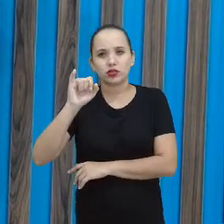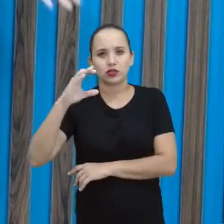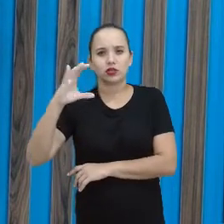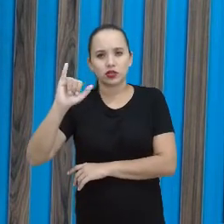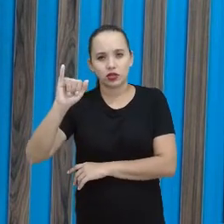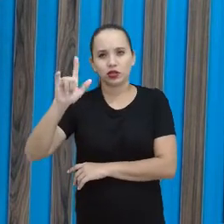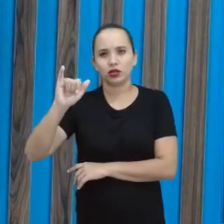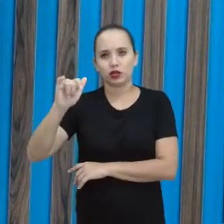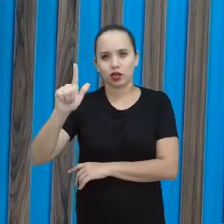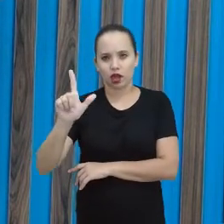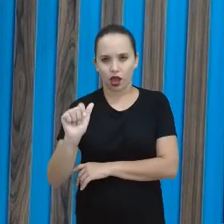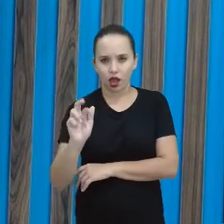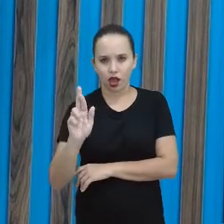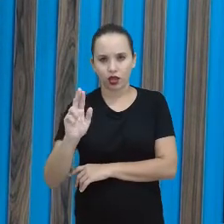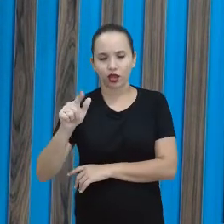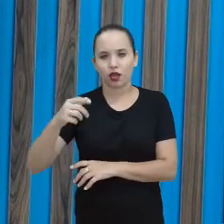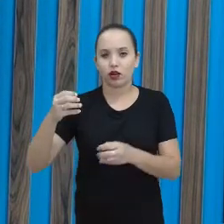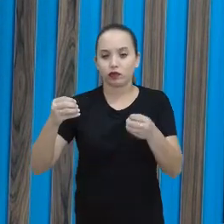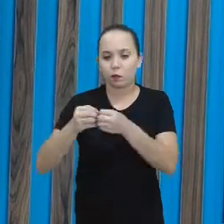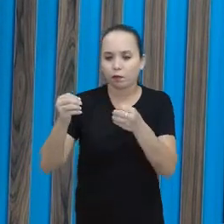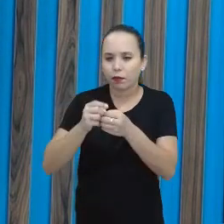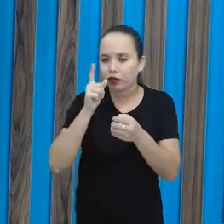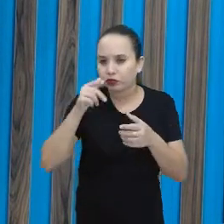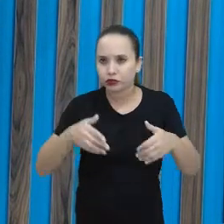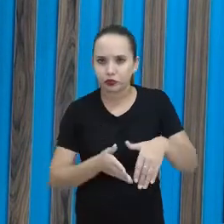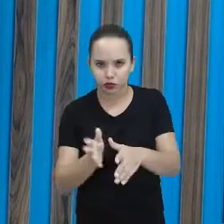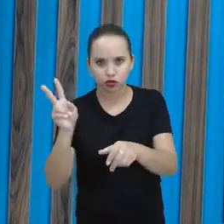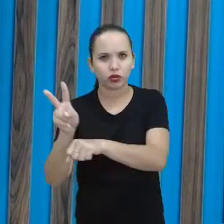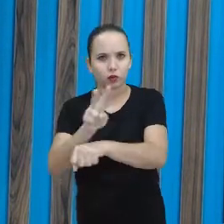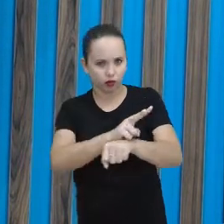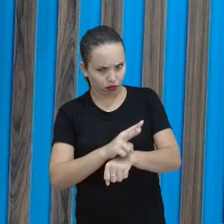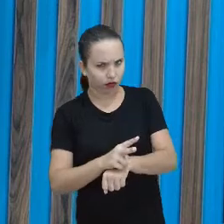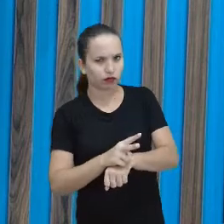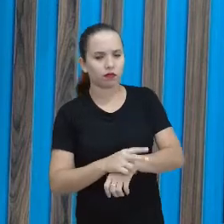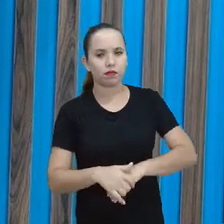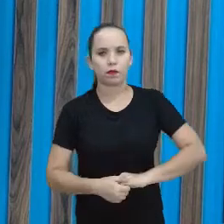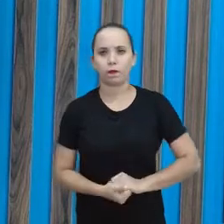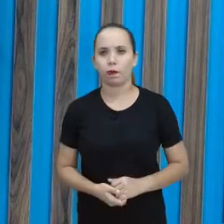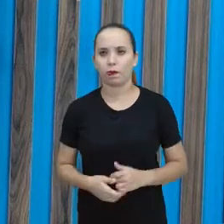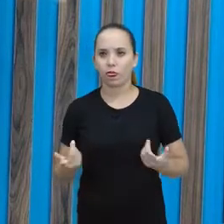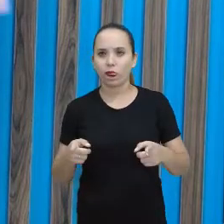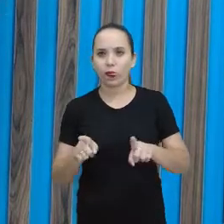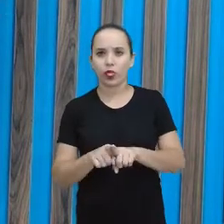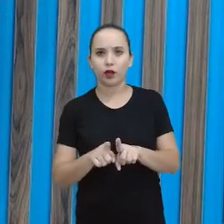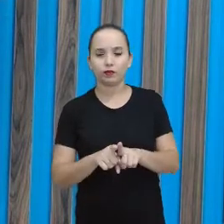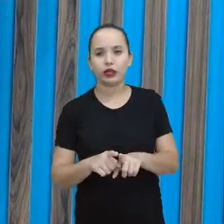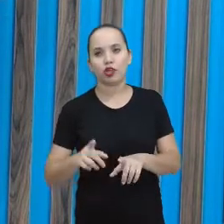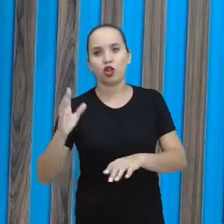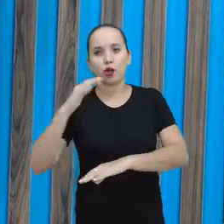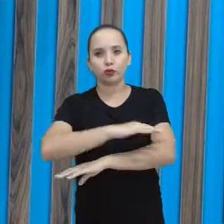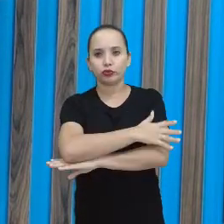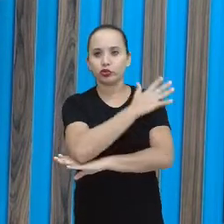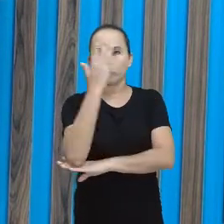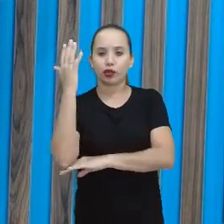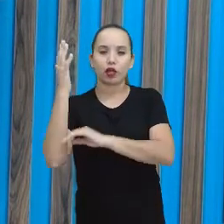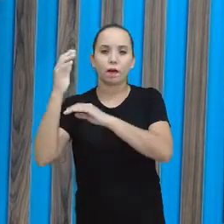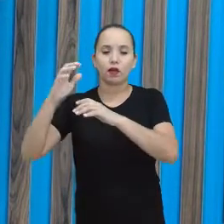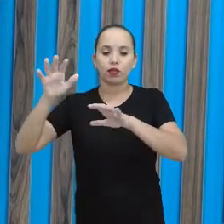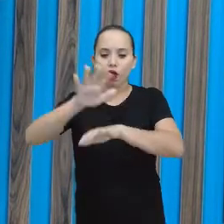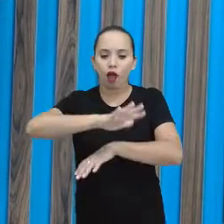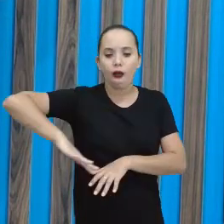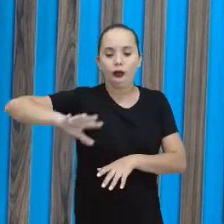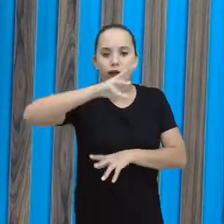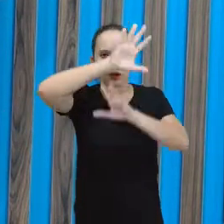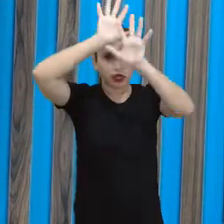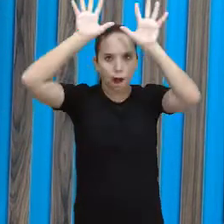ela protege o leito do rio, tá? E aí, o desmatamento na Amazônia é a segunda coisa aí,